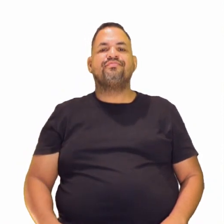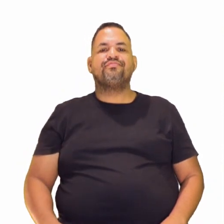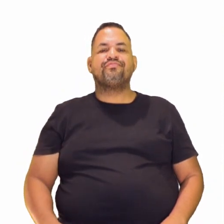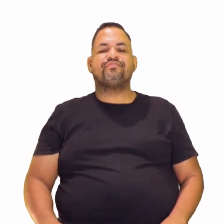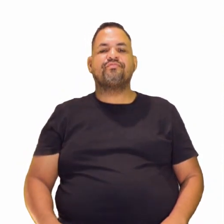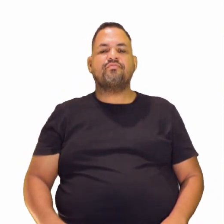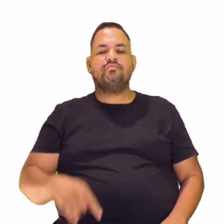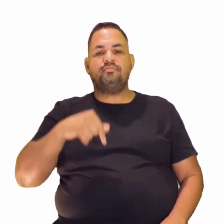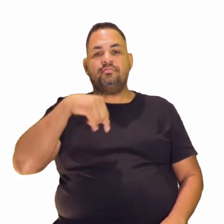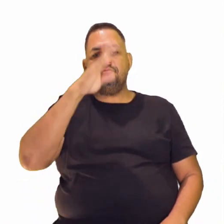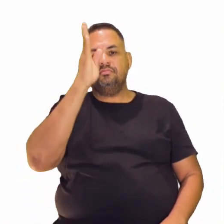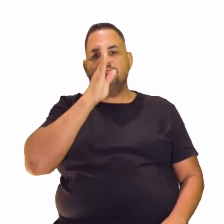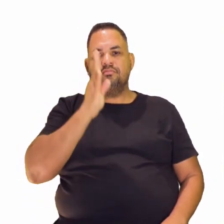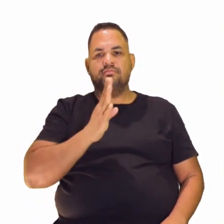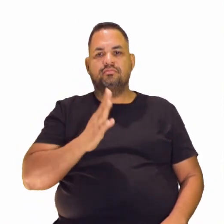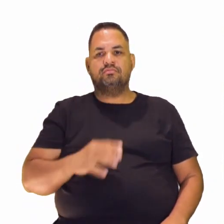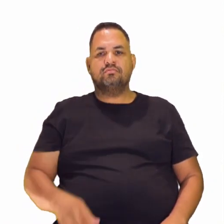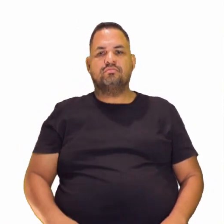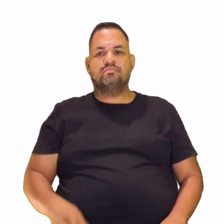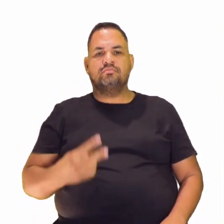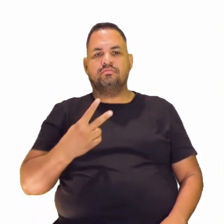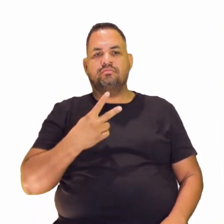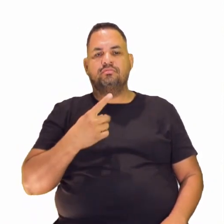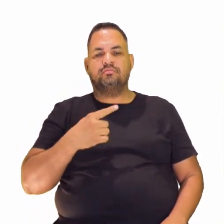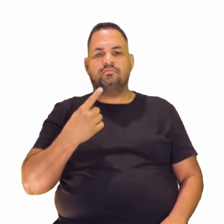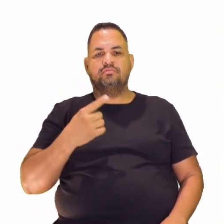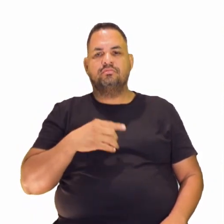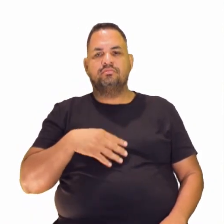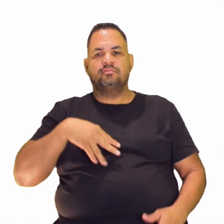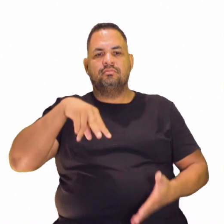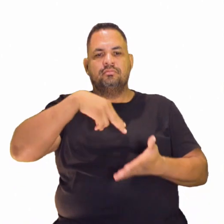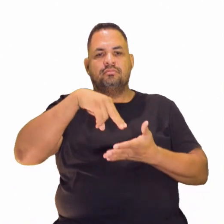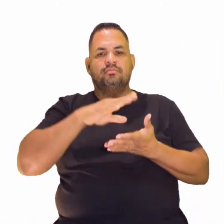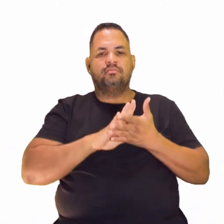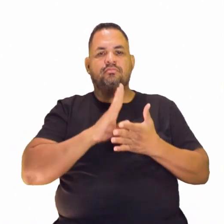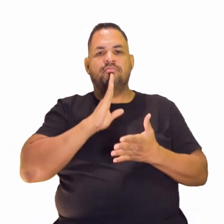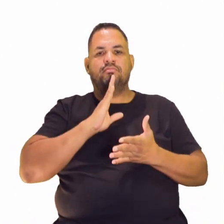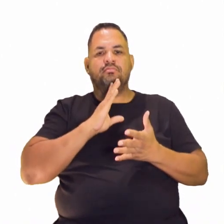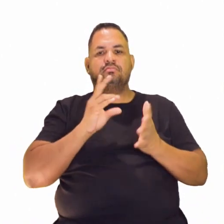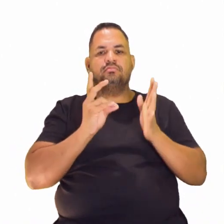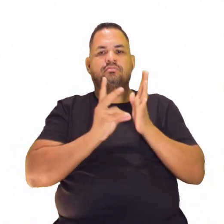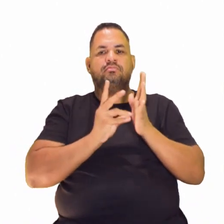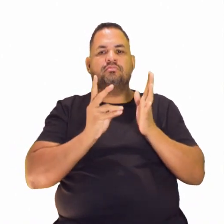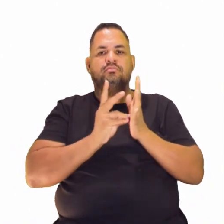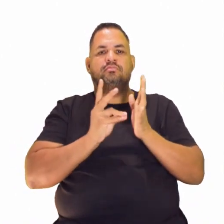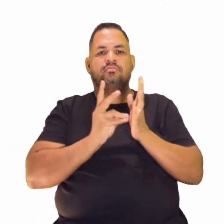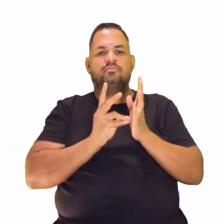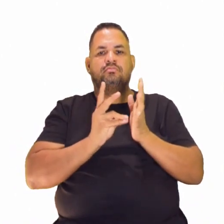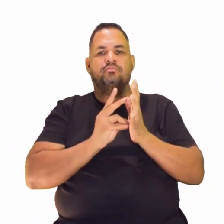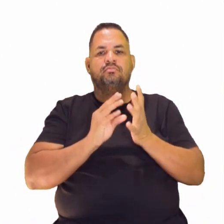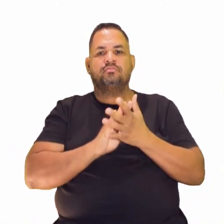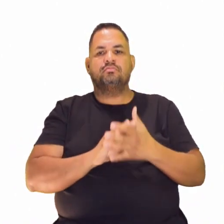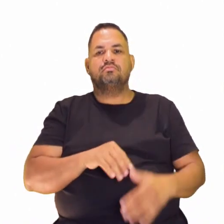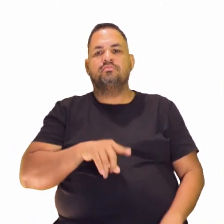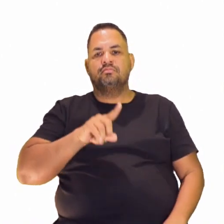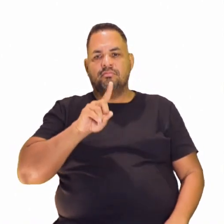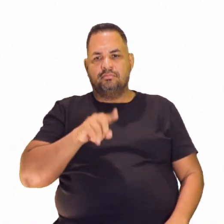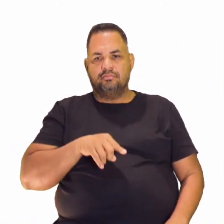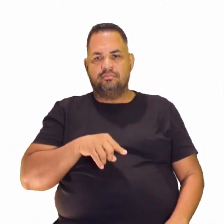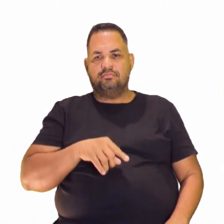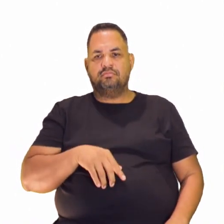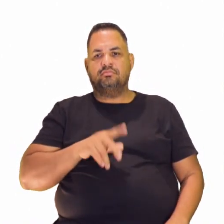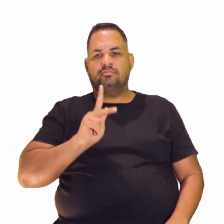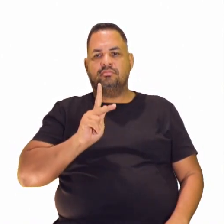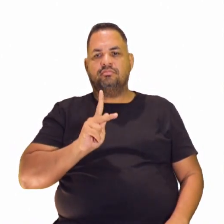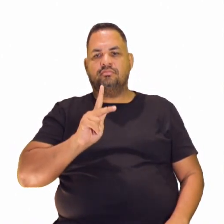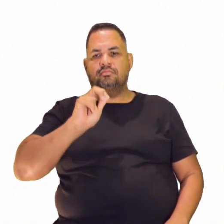Ou seja, no Brasil, uma das danças mais conhecidas e praticadas pelos índios